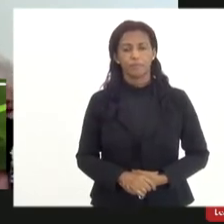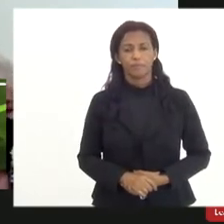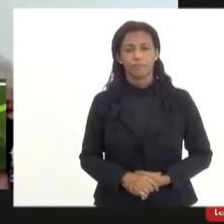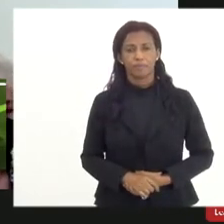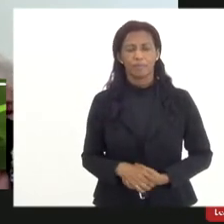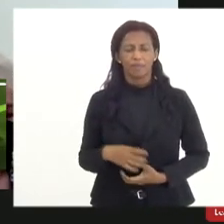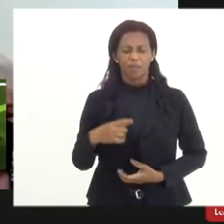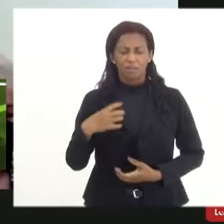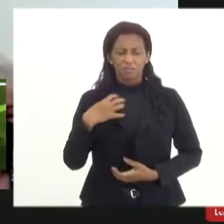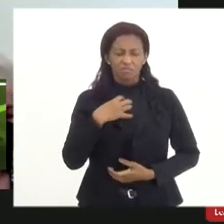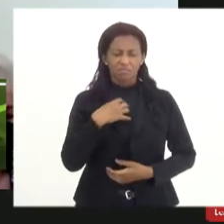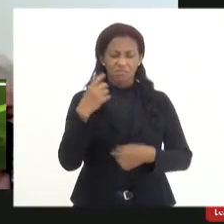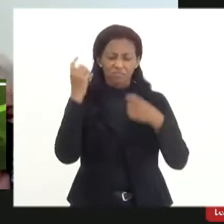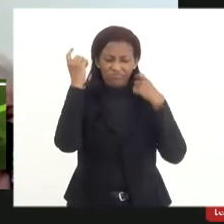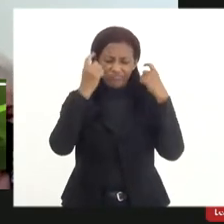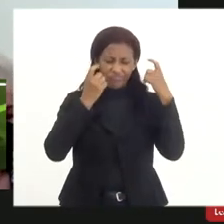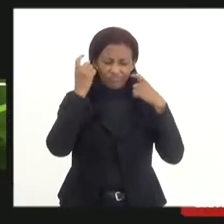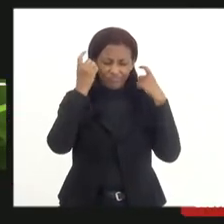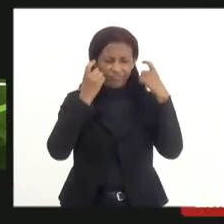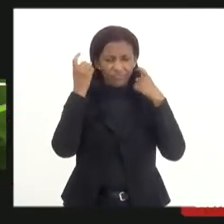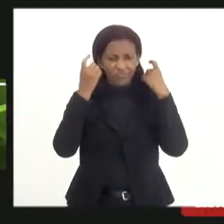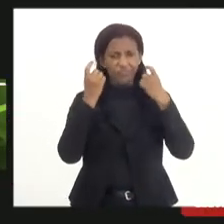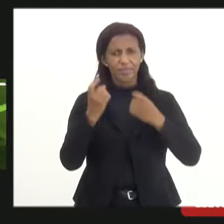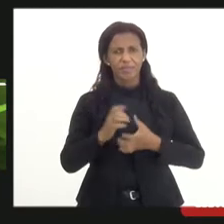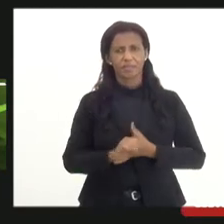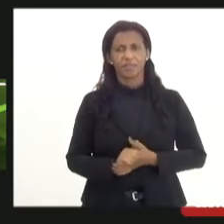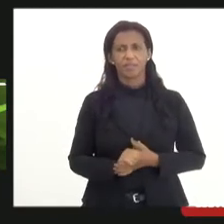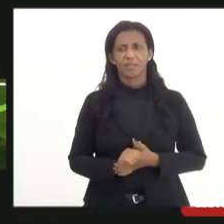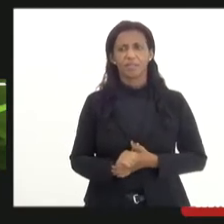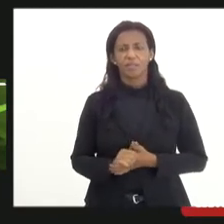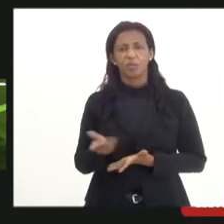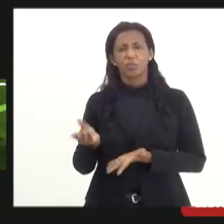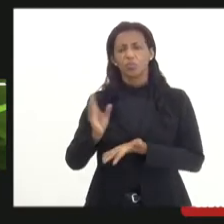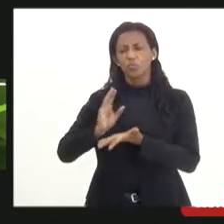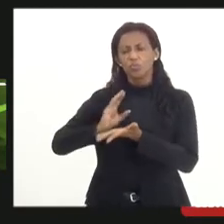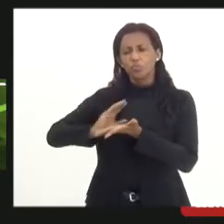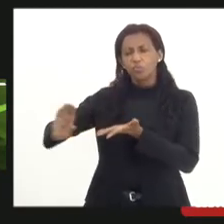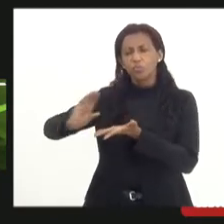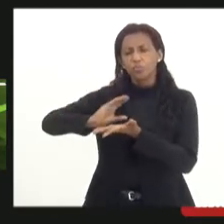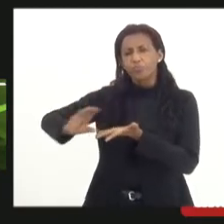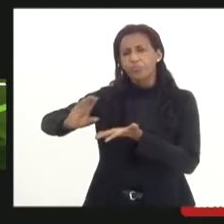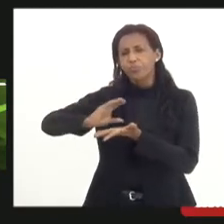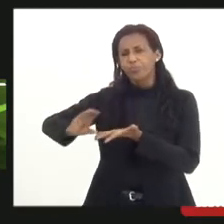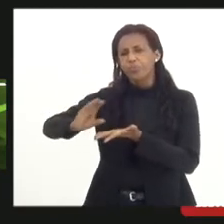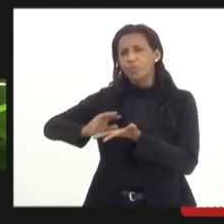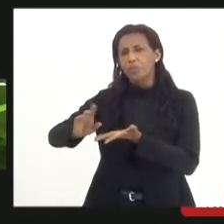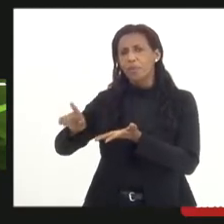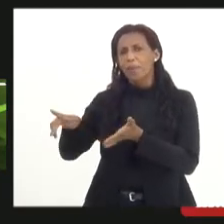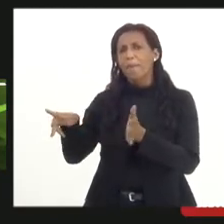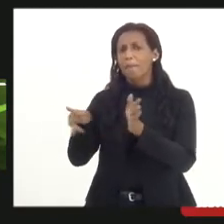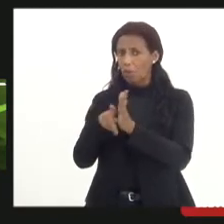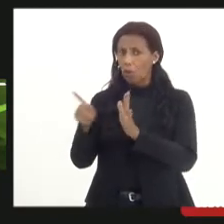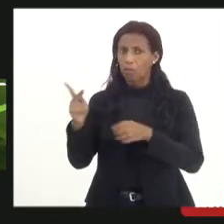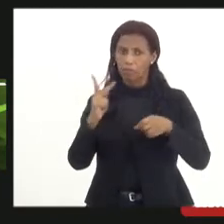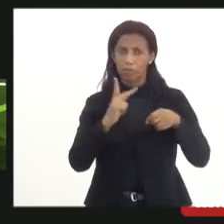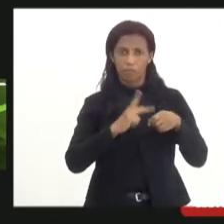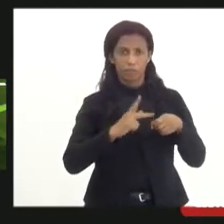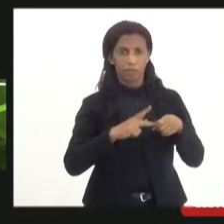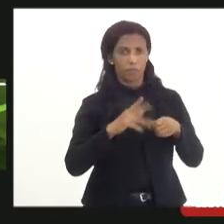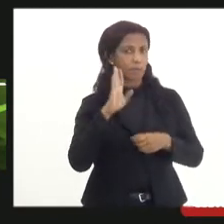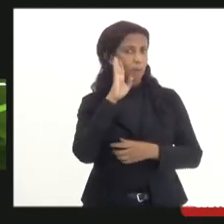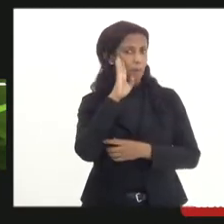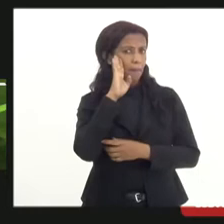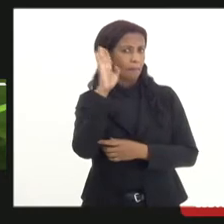nos preocupou a questão dos investimentos, não é? Da Petrobras como